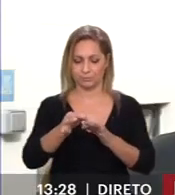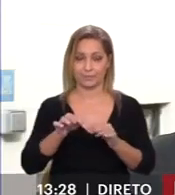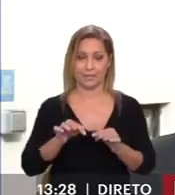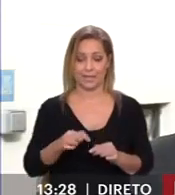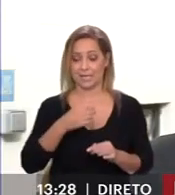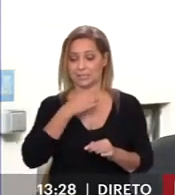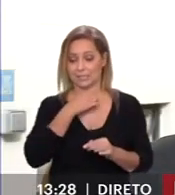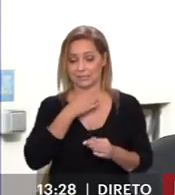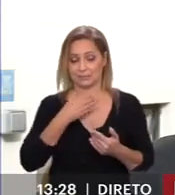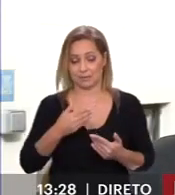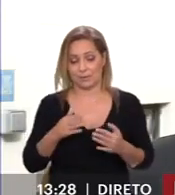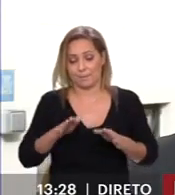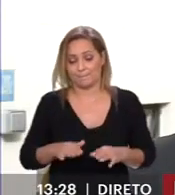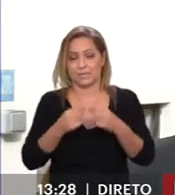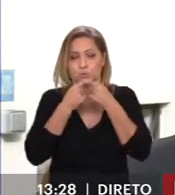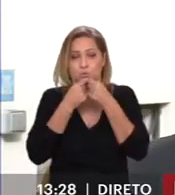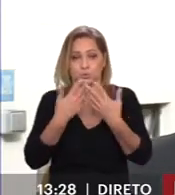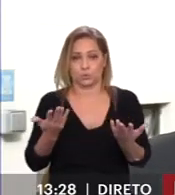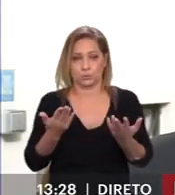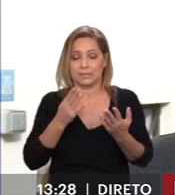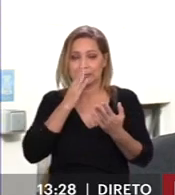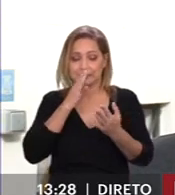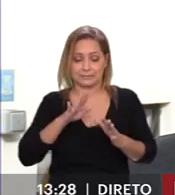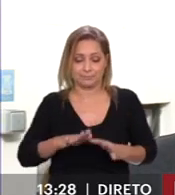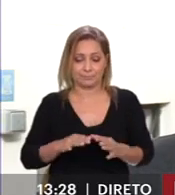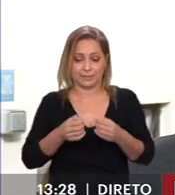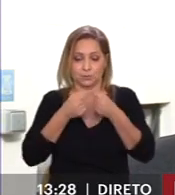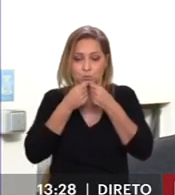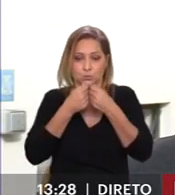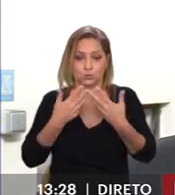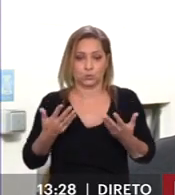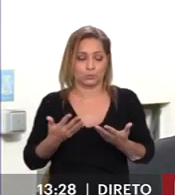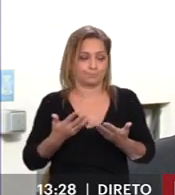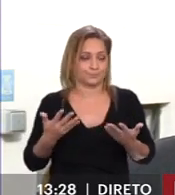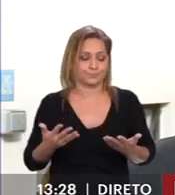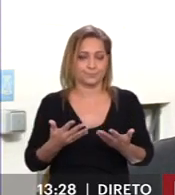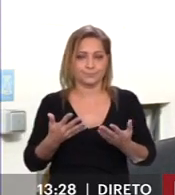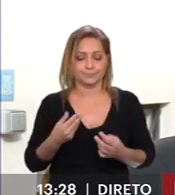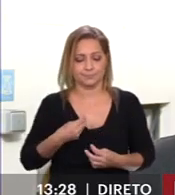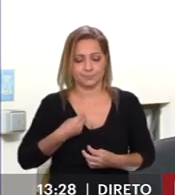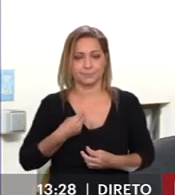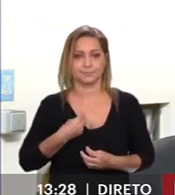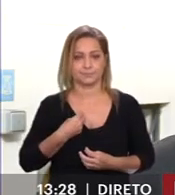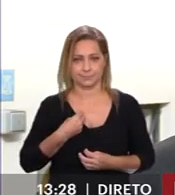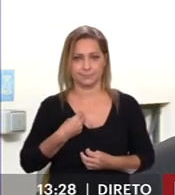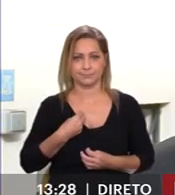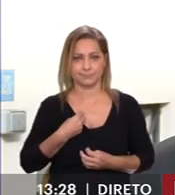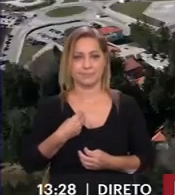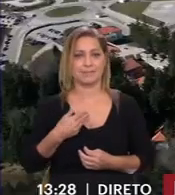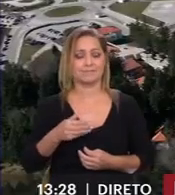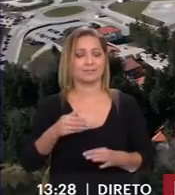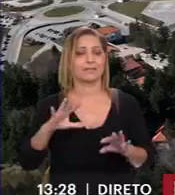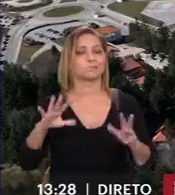no fundo, para tudo. Portanto, ao parar tudo, ficamos muito preocupados com o que é que vem a